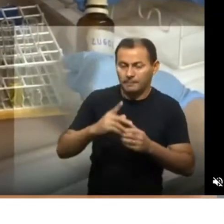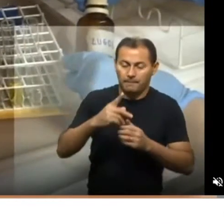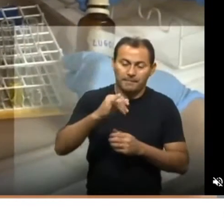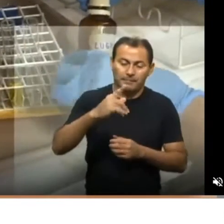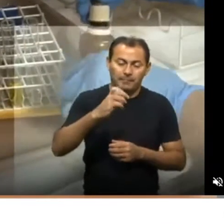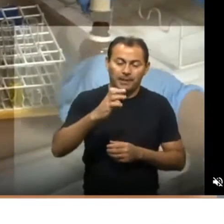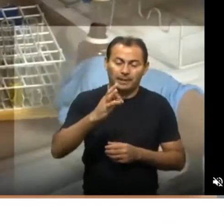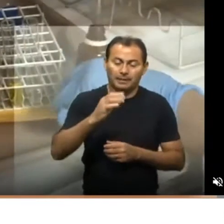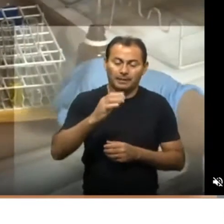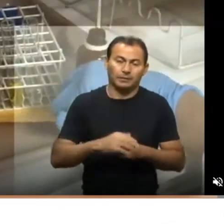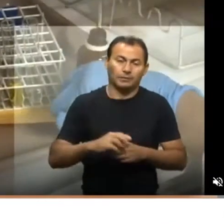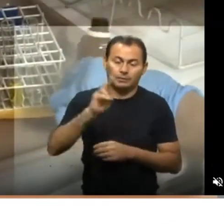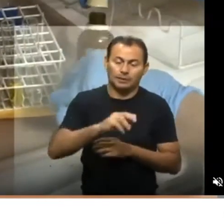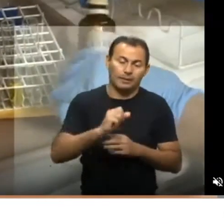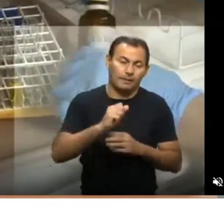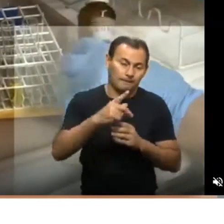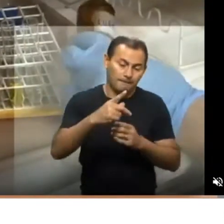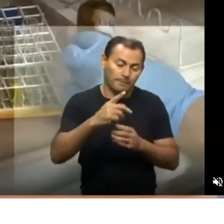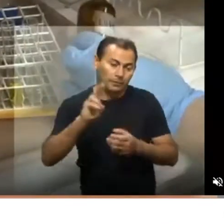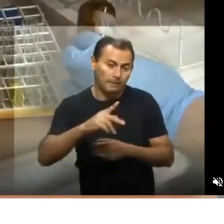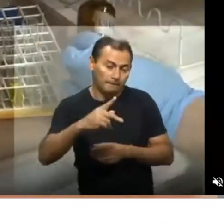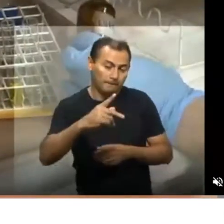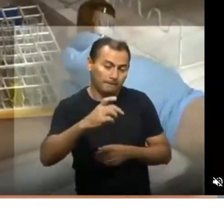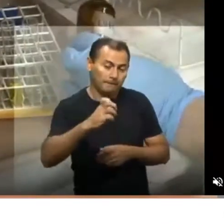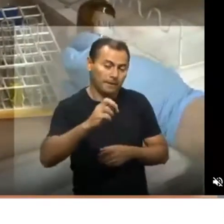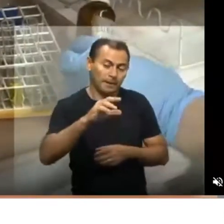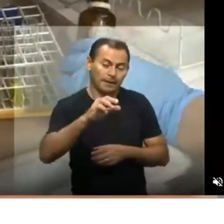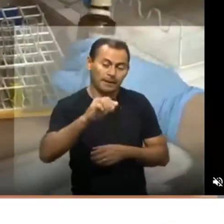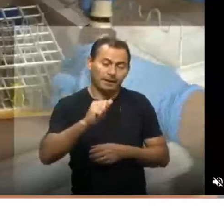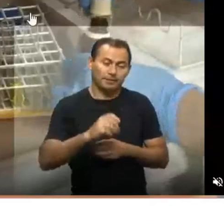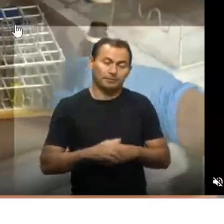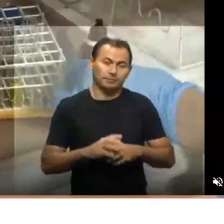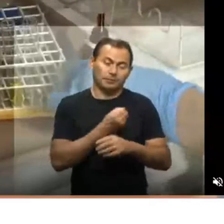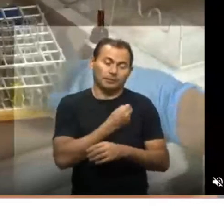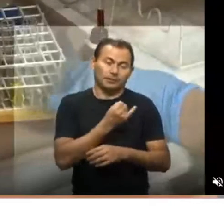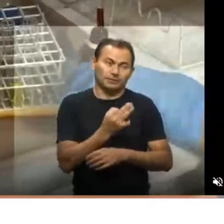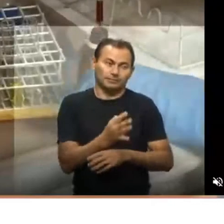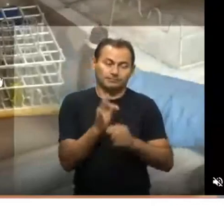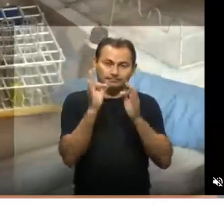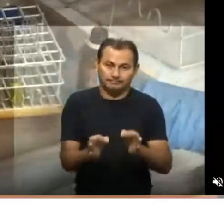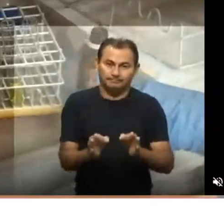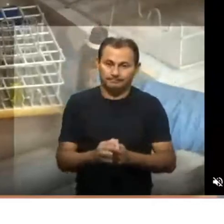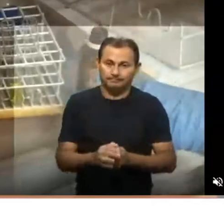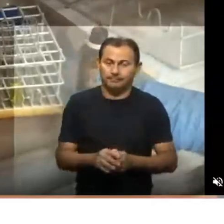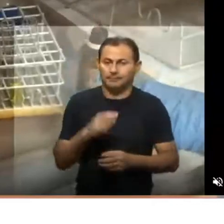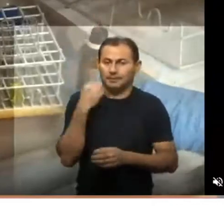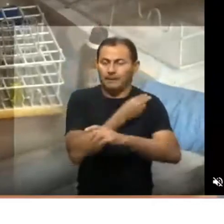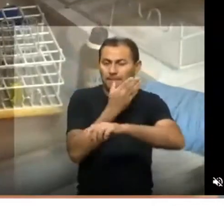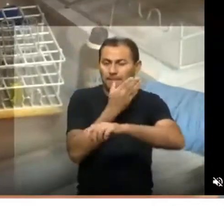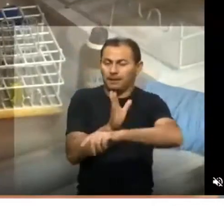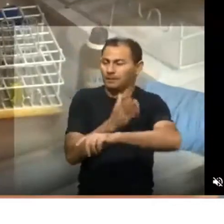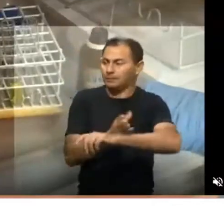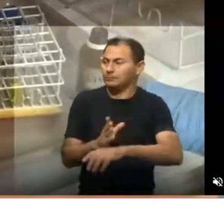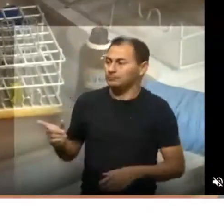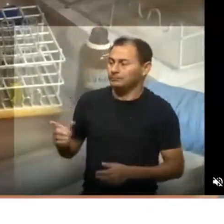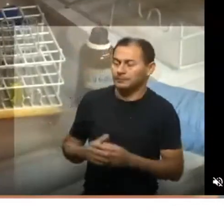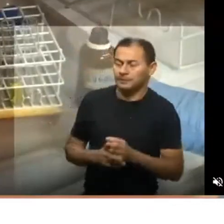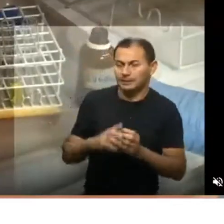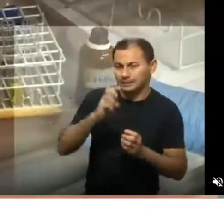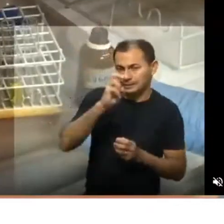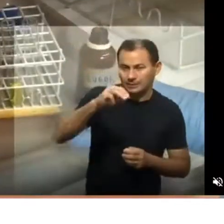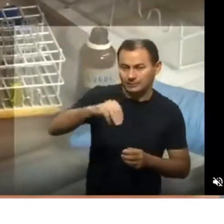Lugol ou apenas iodo, certo? E agora eu vou colocar, nós vamos colocar 5 gotas desse corante,